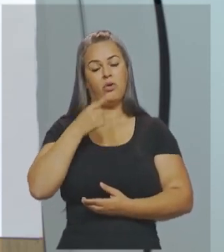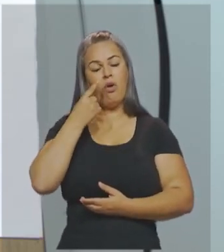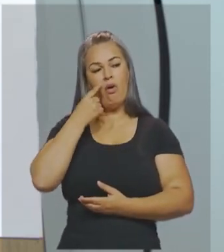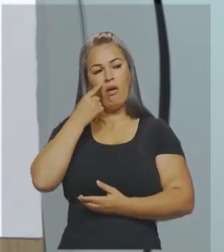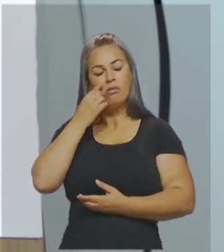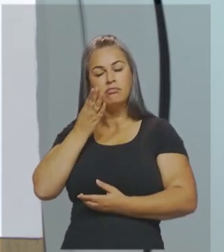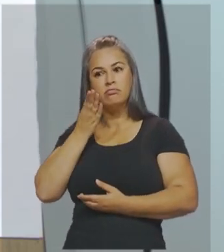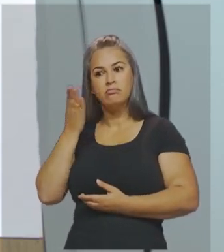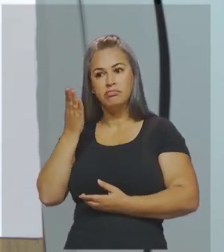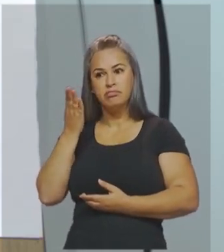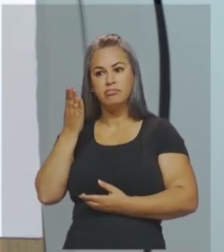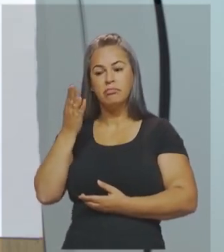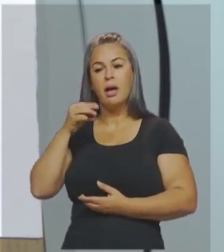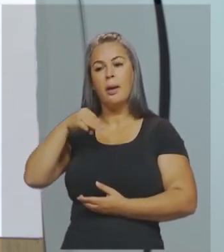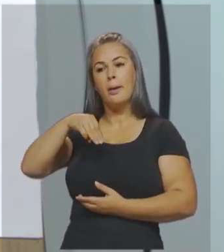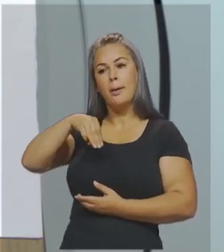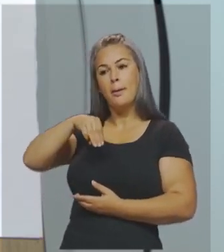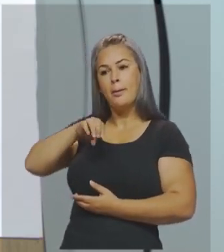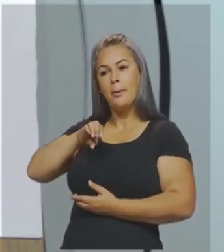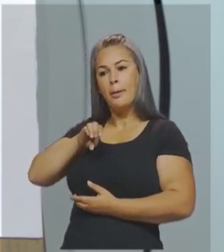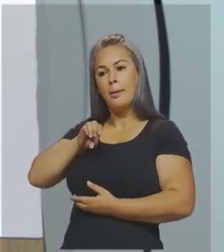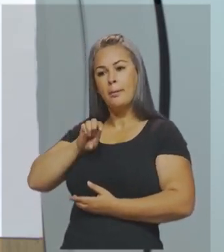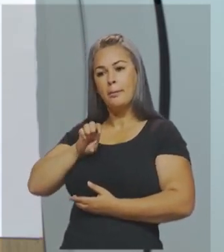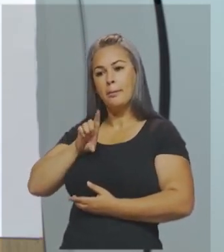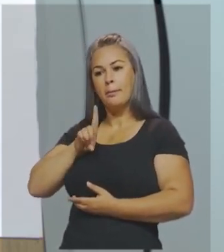né? Posição 3.